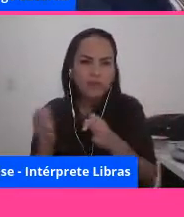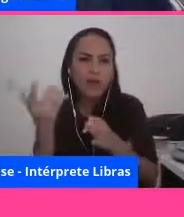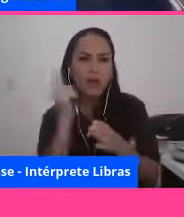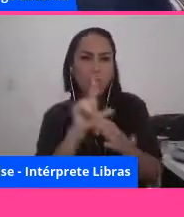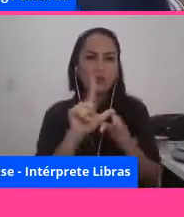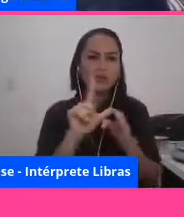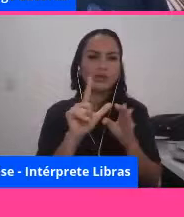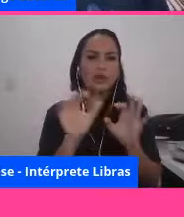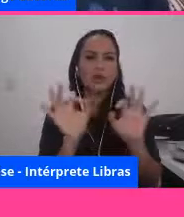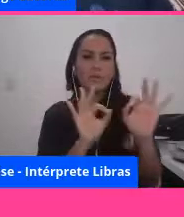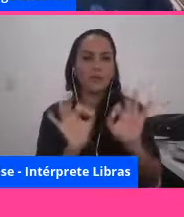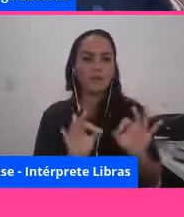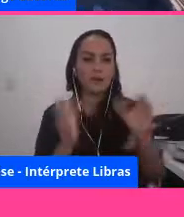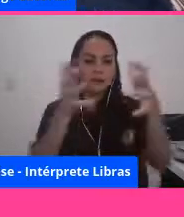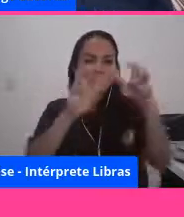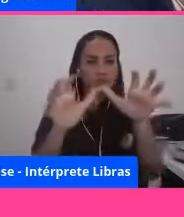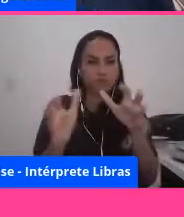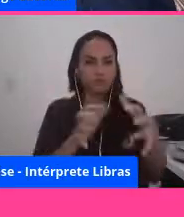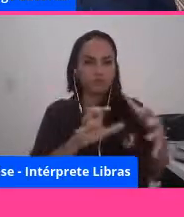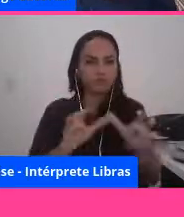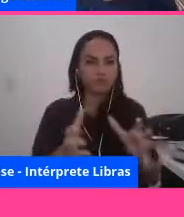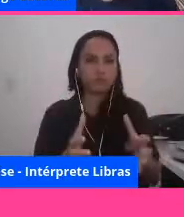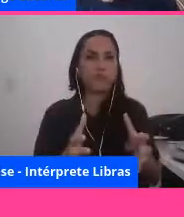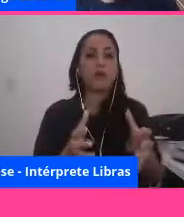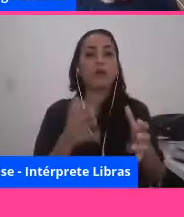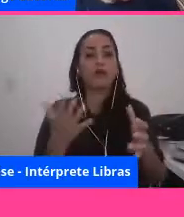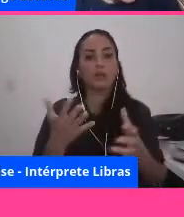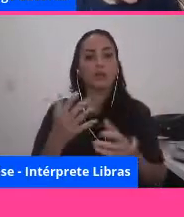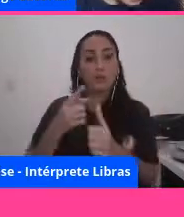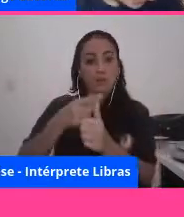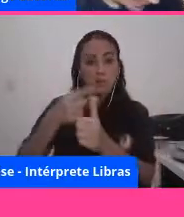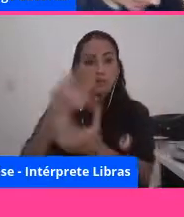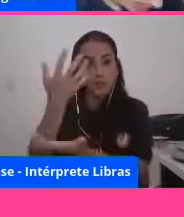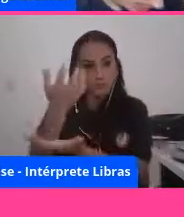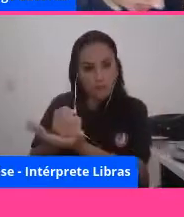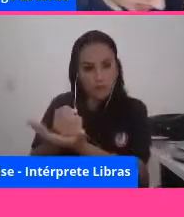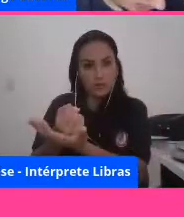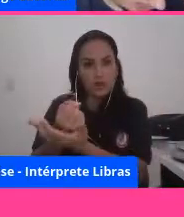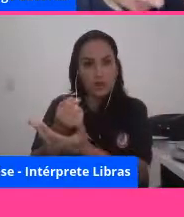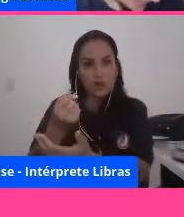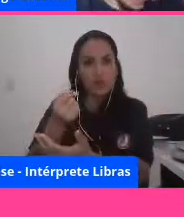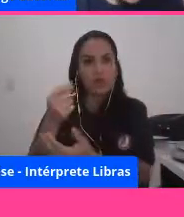na oficina de hoje. Então, você vai, além de baixar o Design Spark Mechanical,